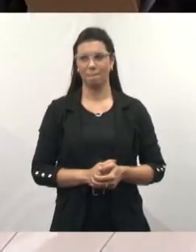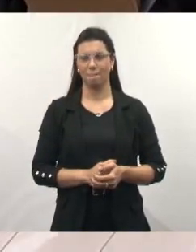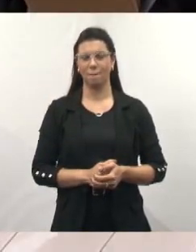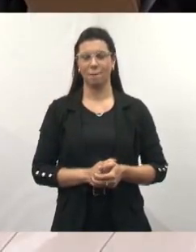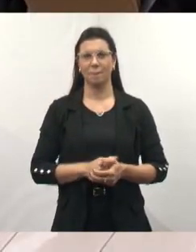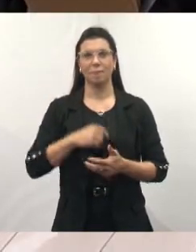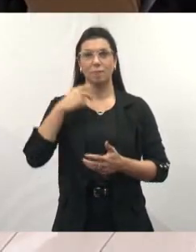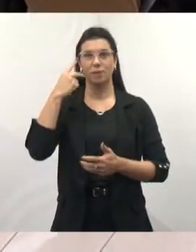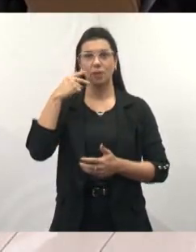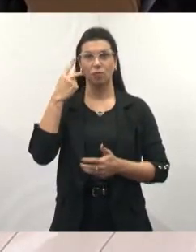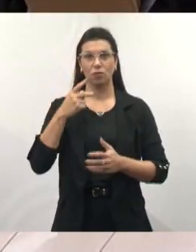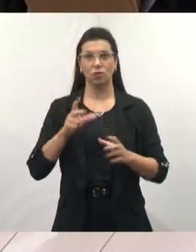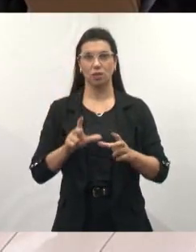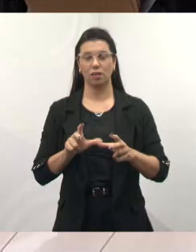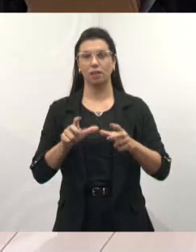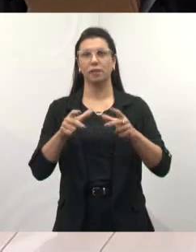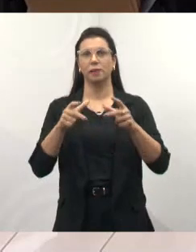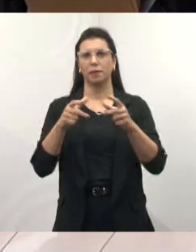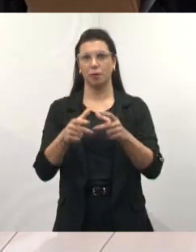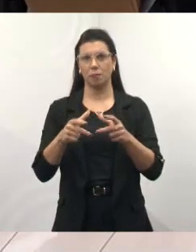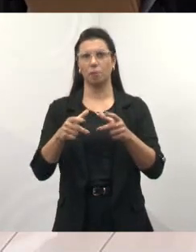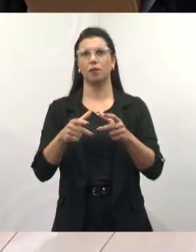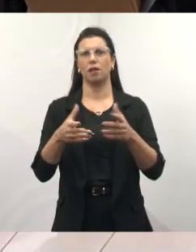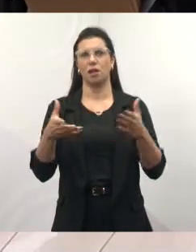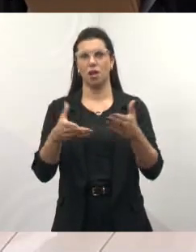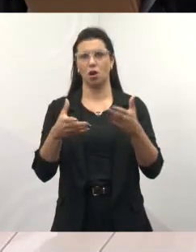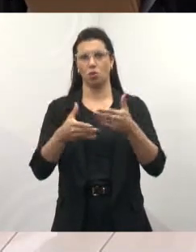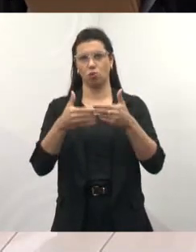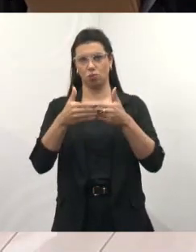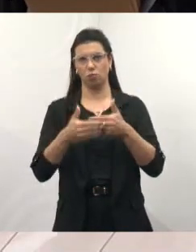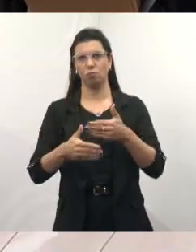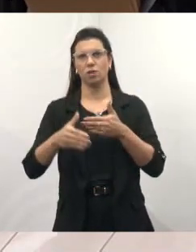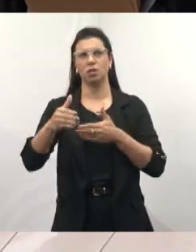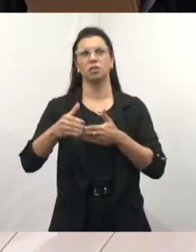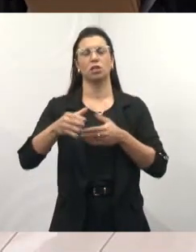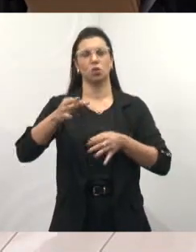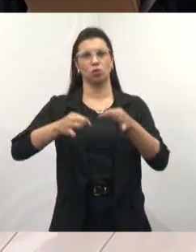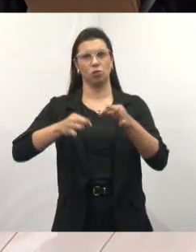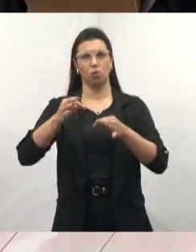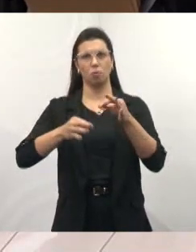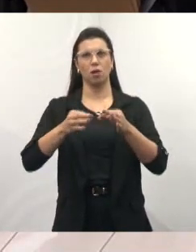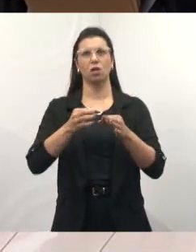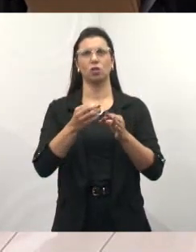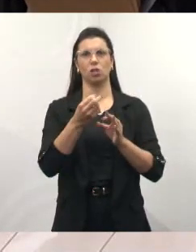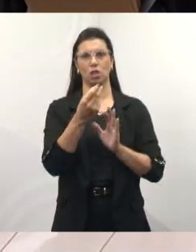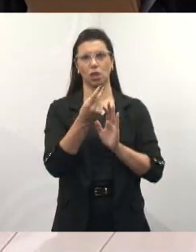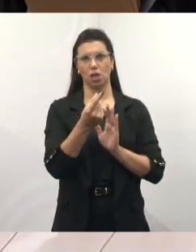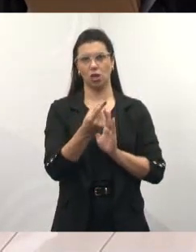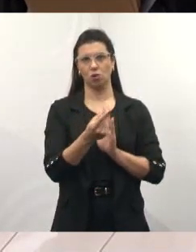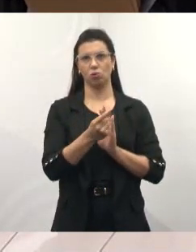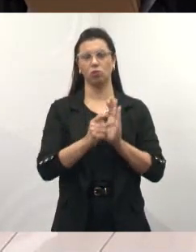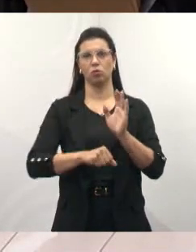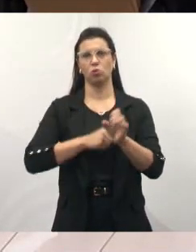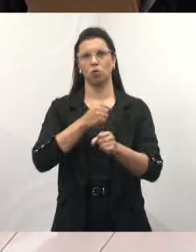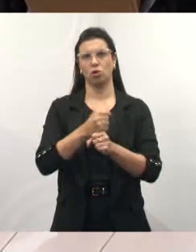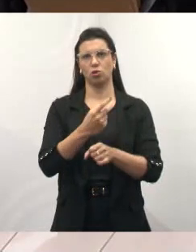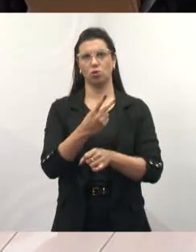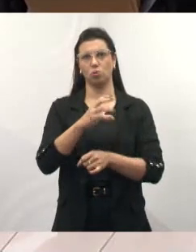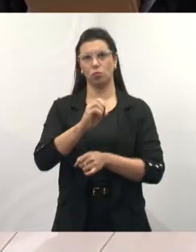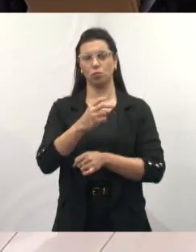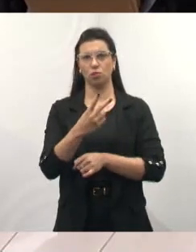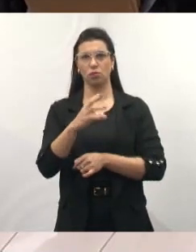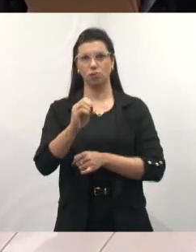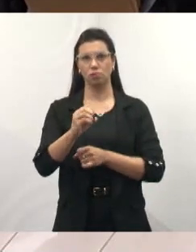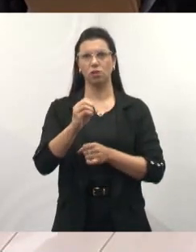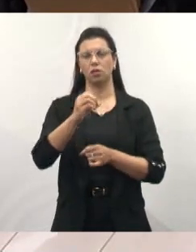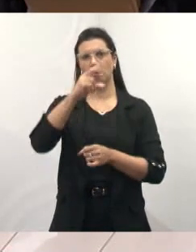Senhores vereadores e vereadoras, passaremos então à discussão e julgamento das contas do exercício 2020 da Prefeitura Municipal